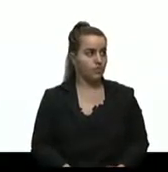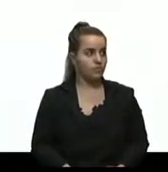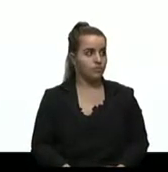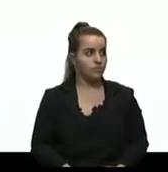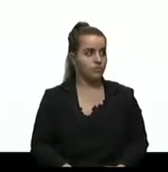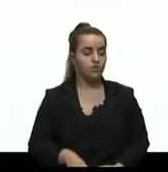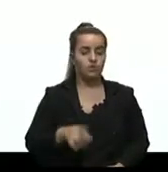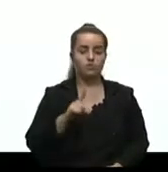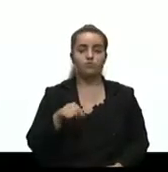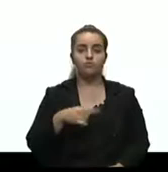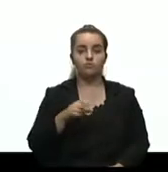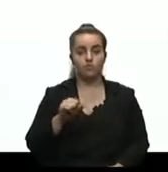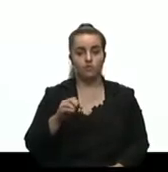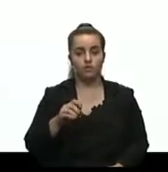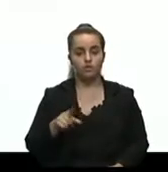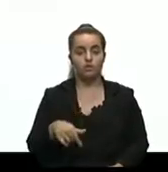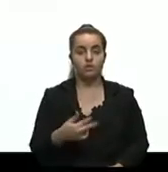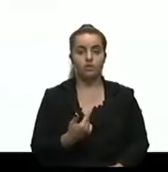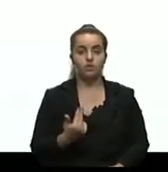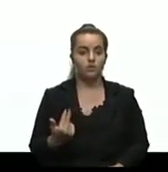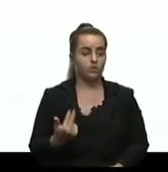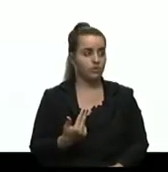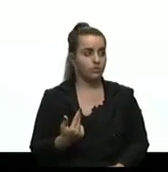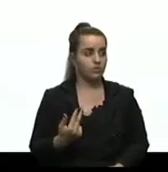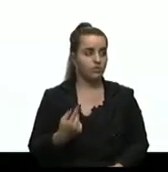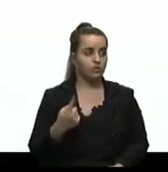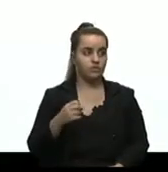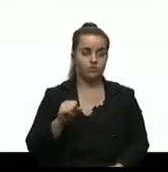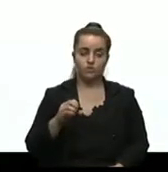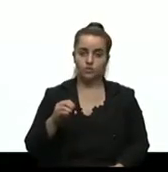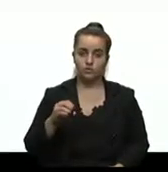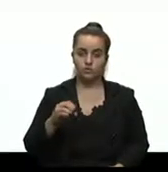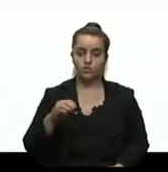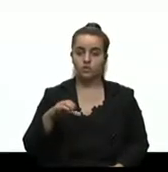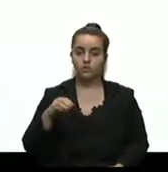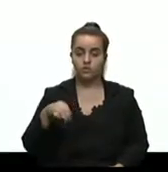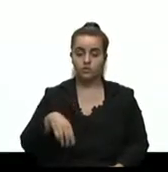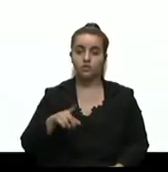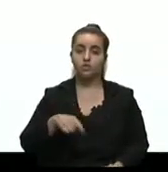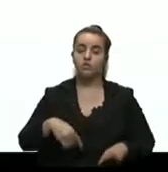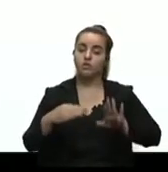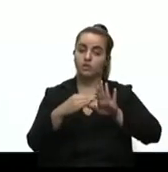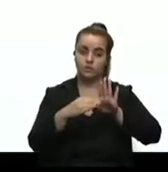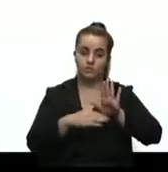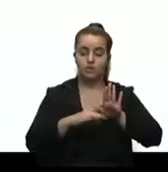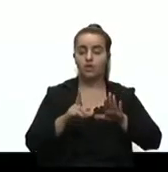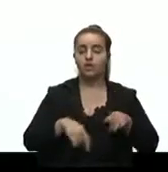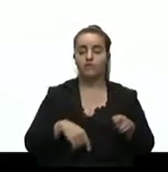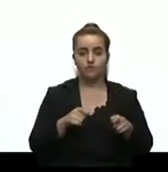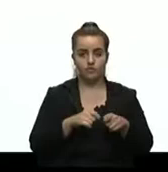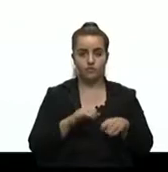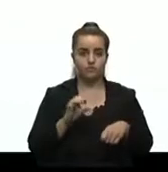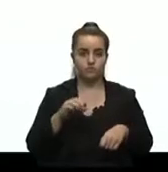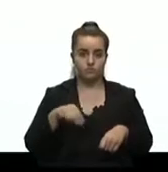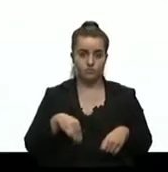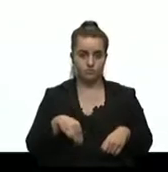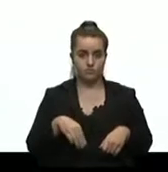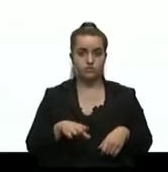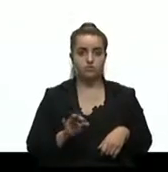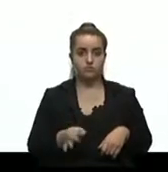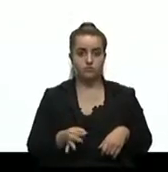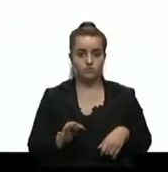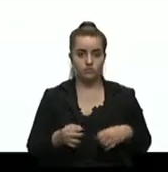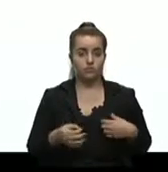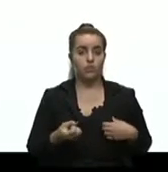E 1,80 m é equivalente a 180 centímetros. Então, a tabela foi construída com essas informações em